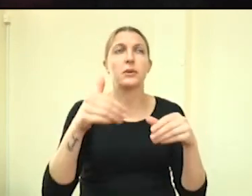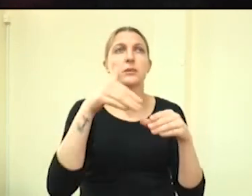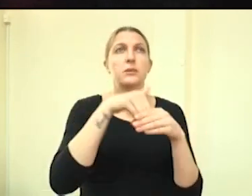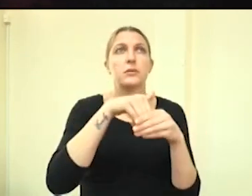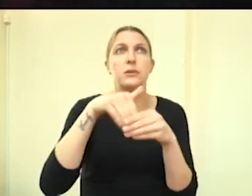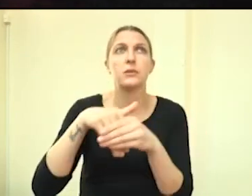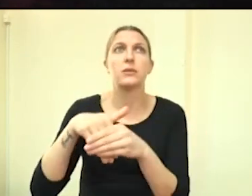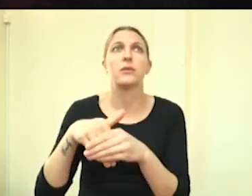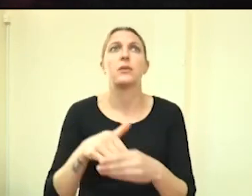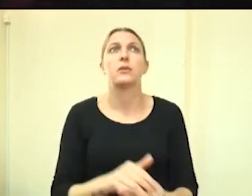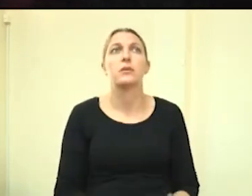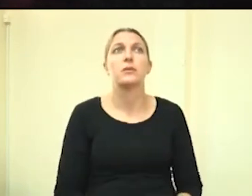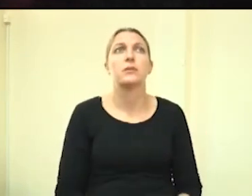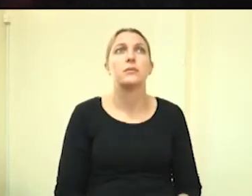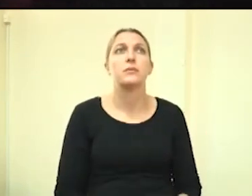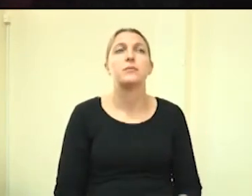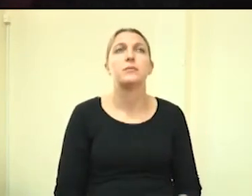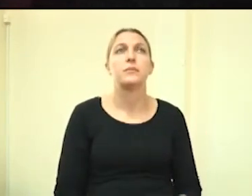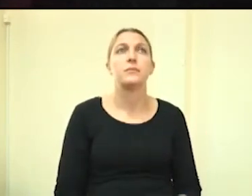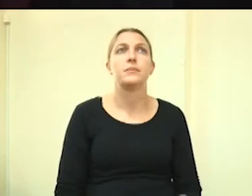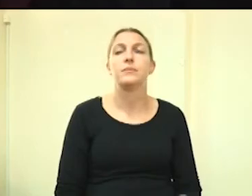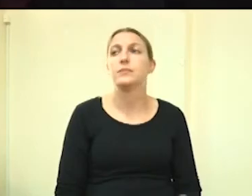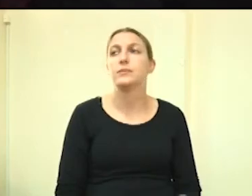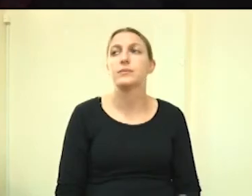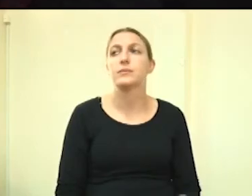Abertas as inscrições.